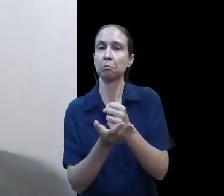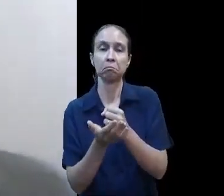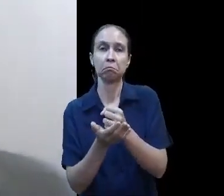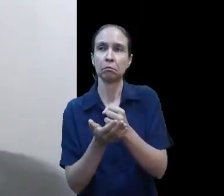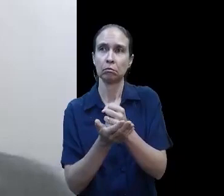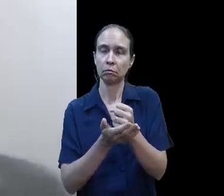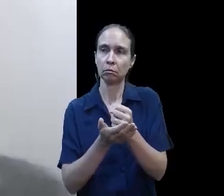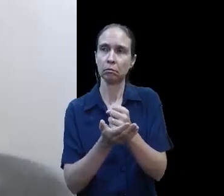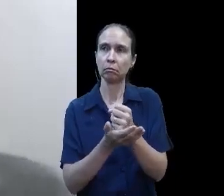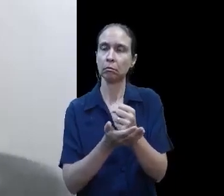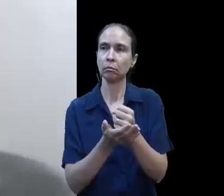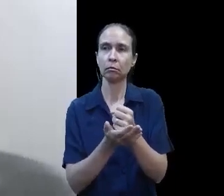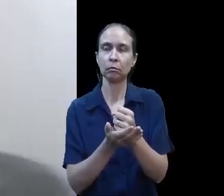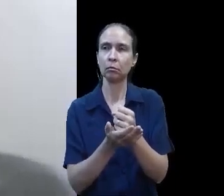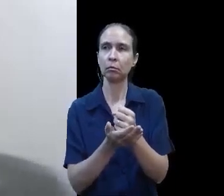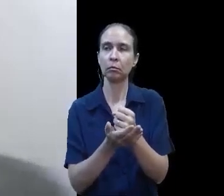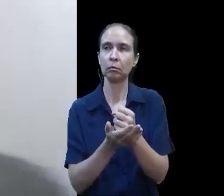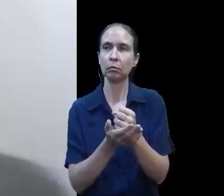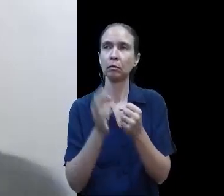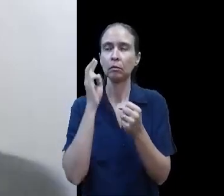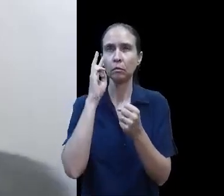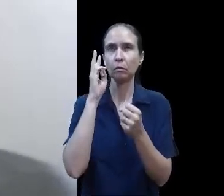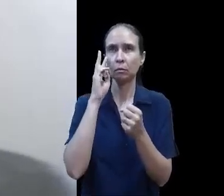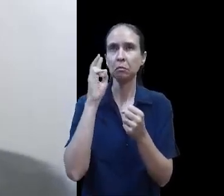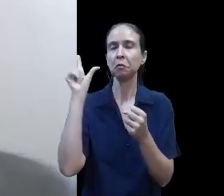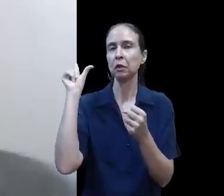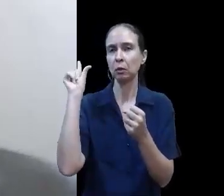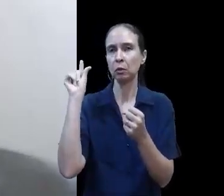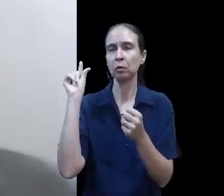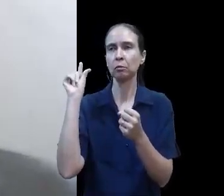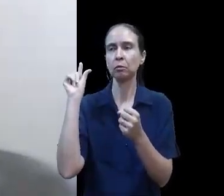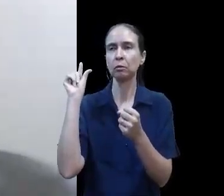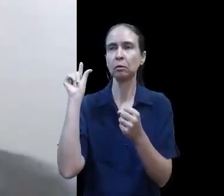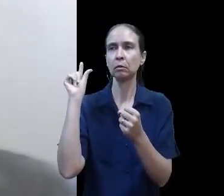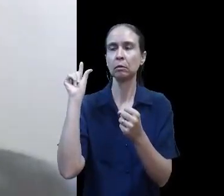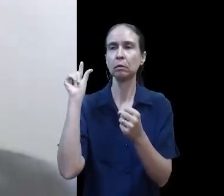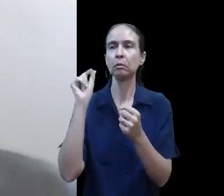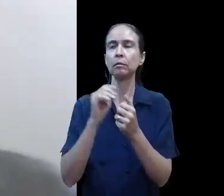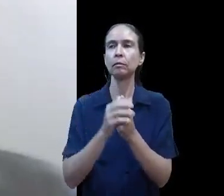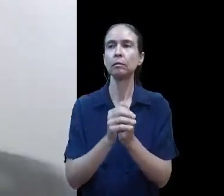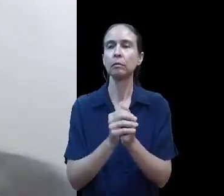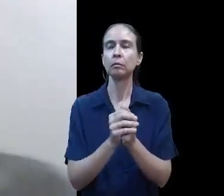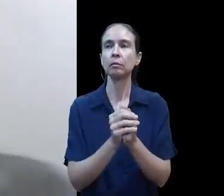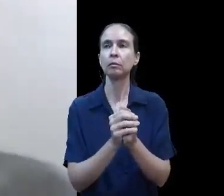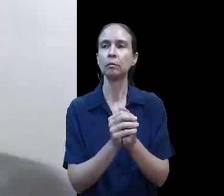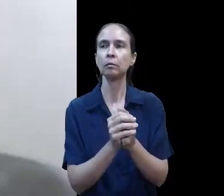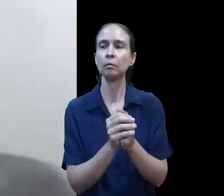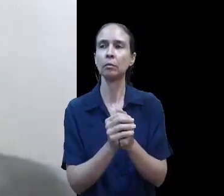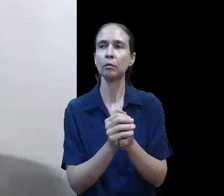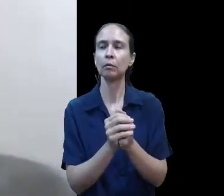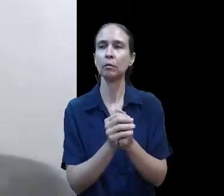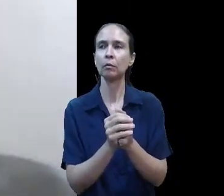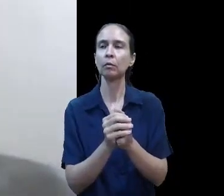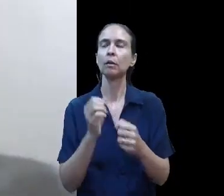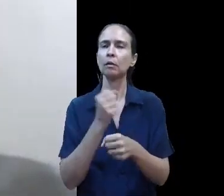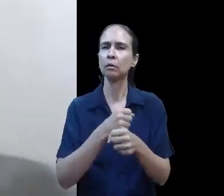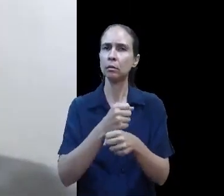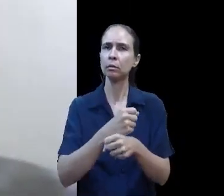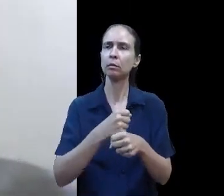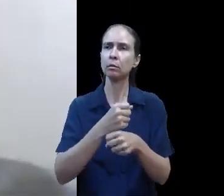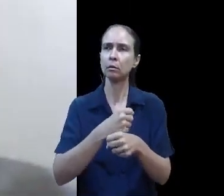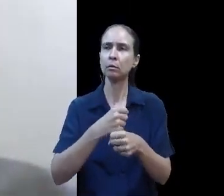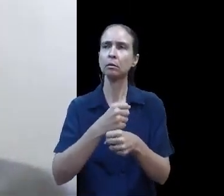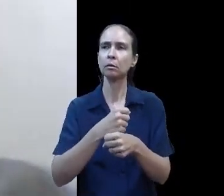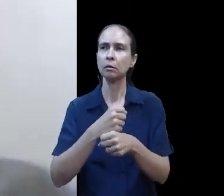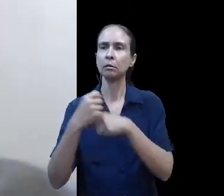basicamente, a história é essa, né? O que que nós, nesse decorrer de tempo,